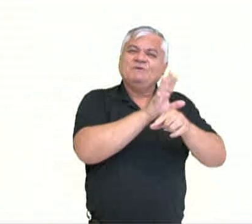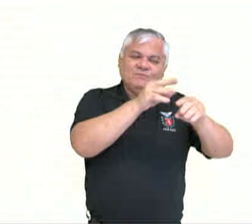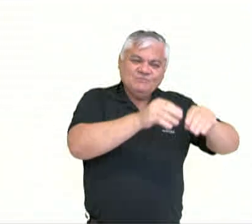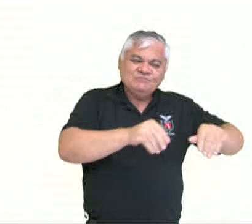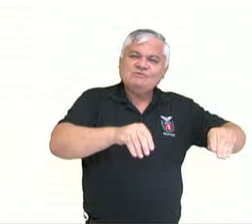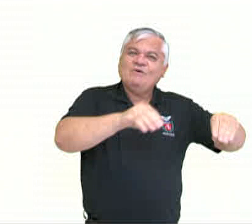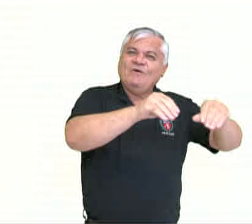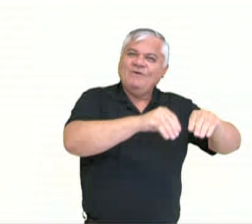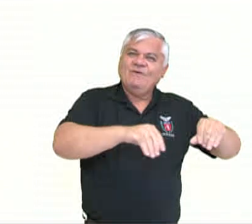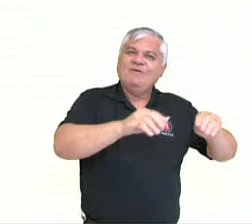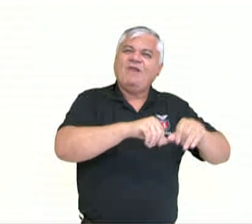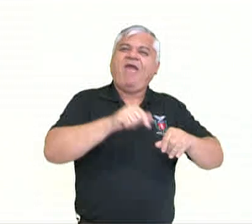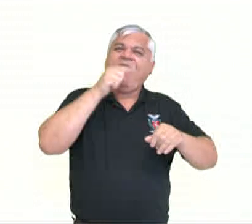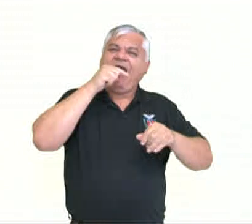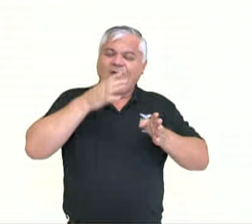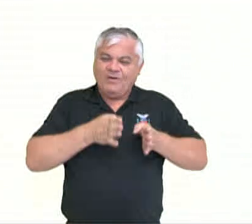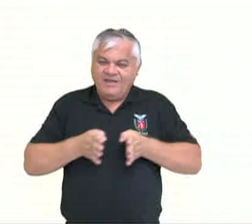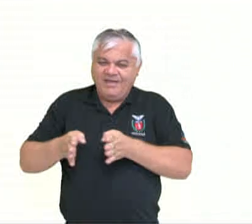originárias, civilizações